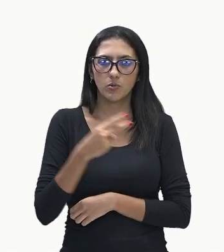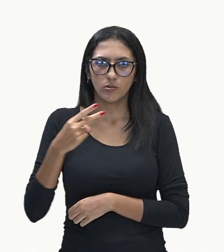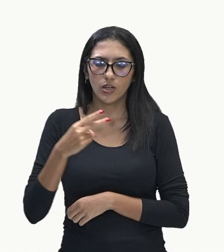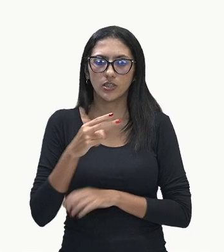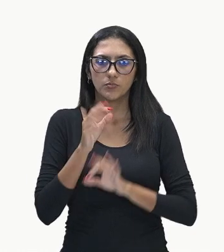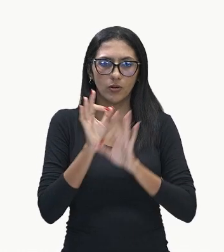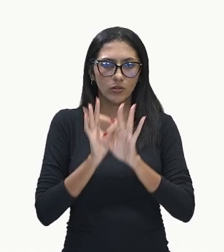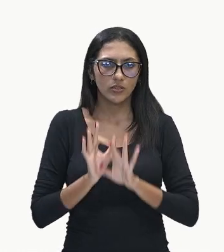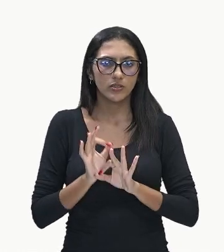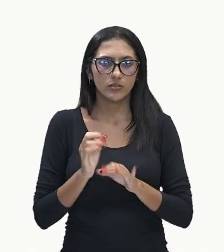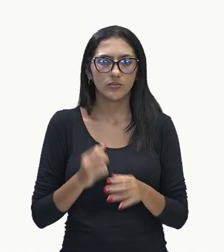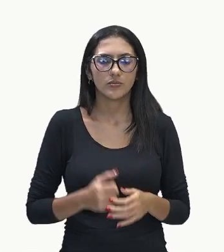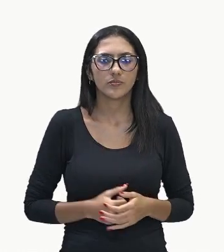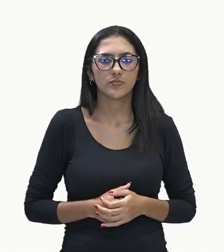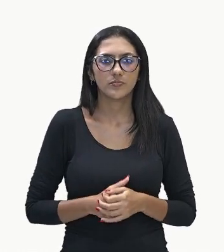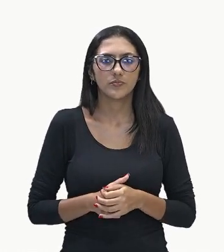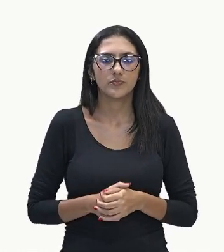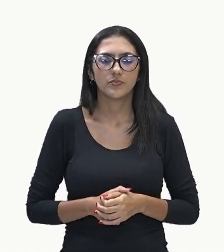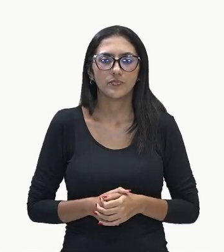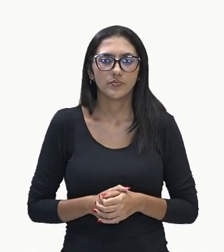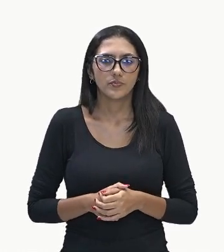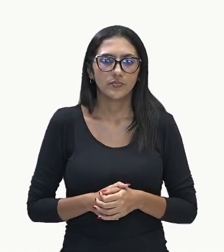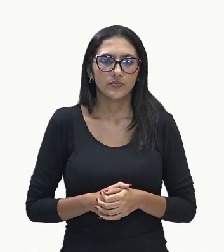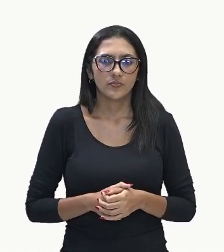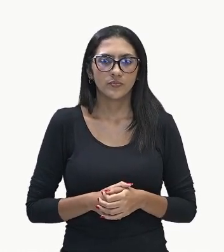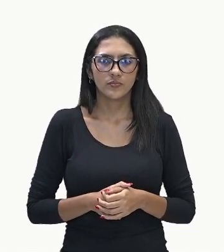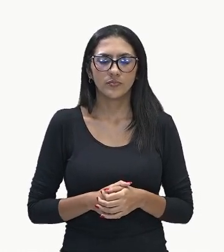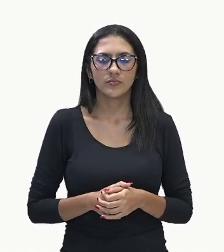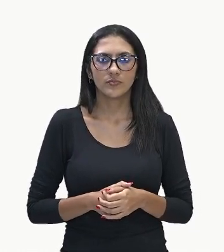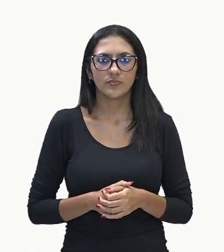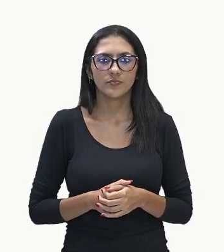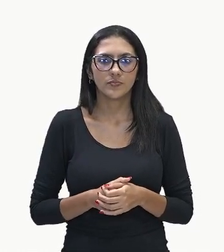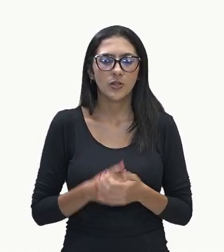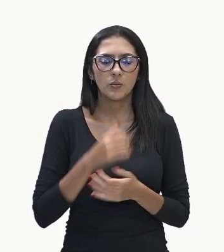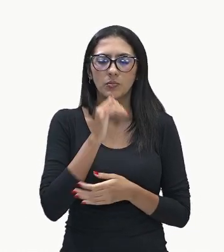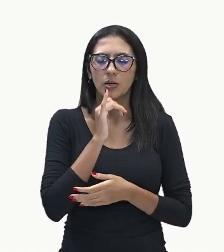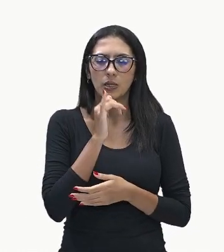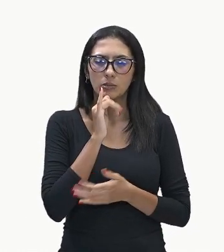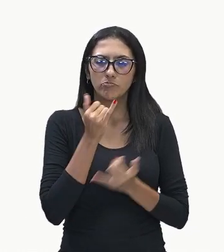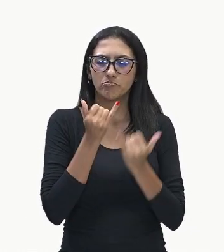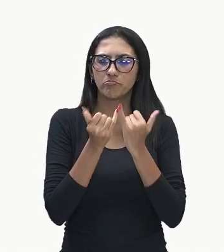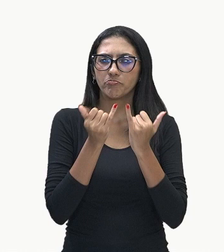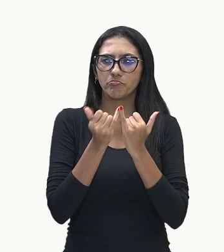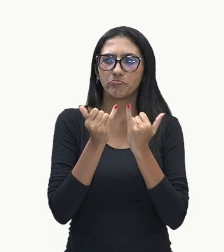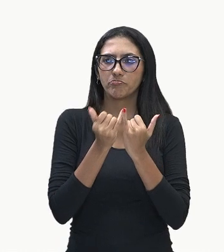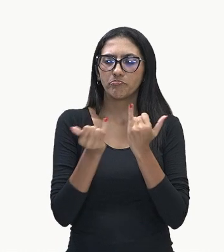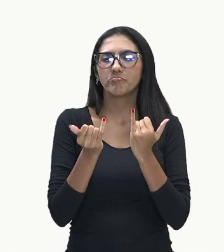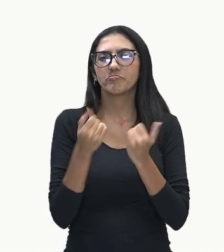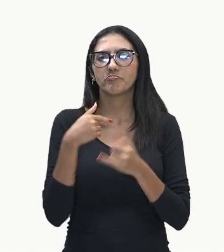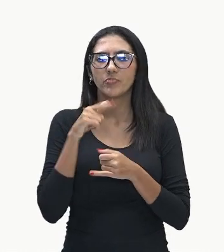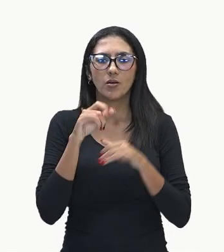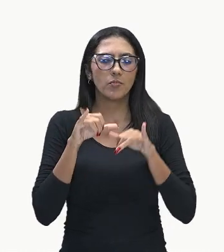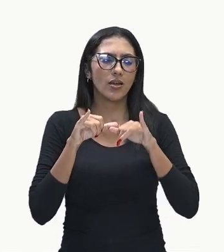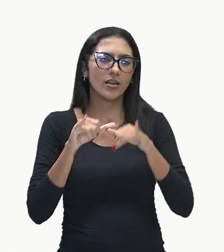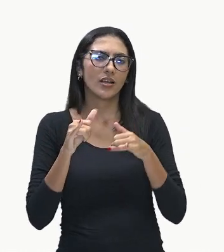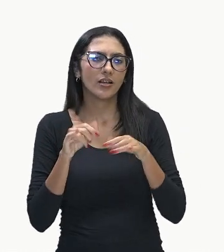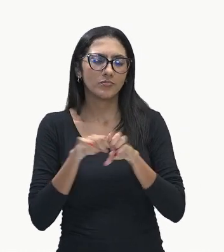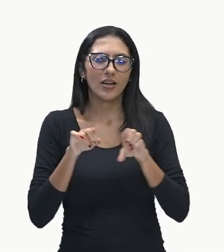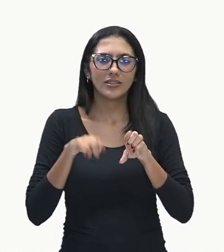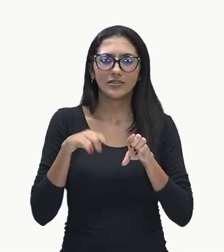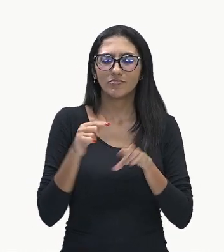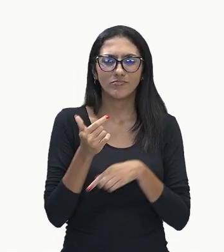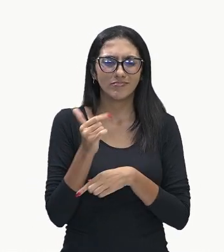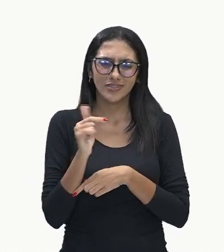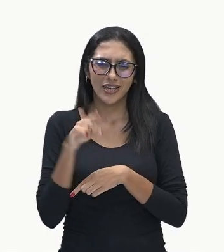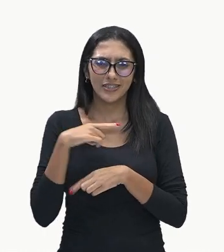o equilíbrio. É igual como se vai ao mercado, só que hoje em dia não existe mais esse tipo de balança, raramente